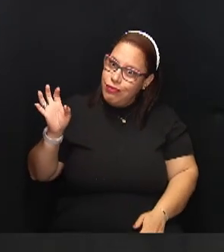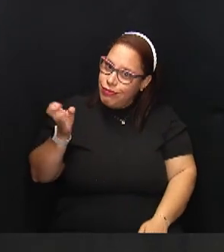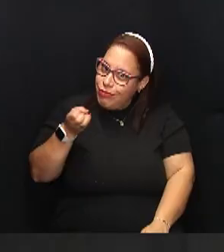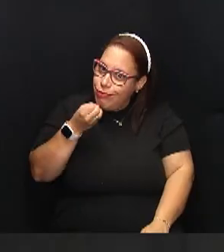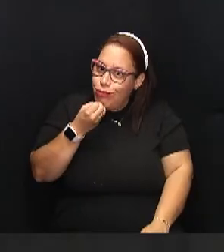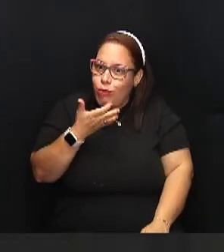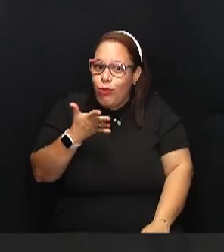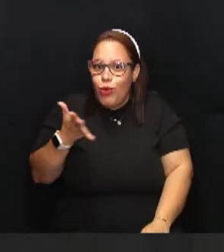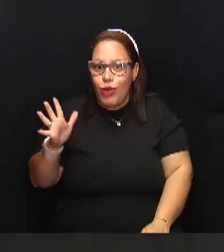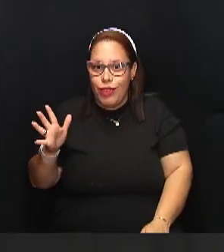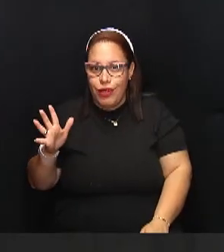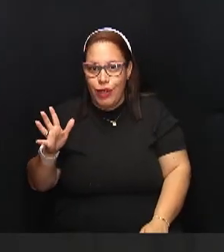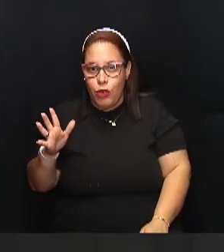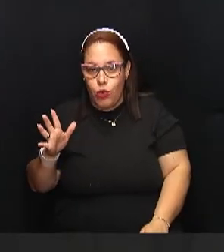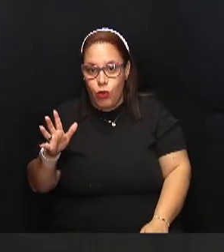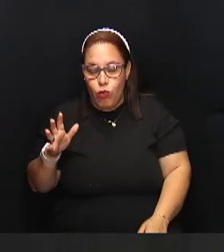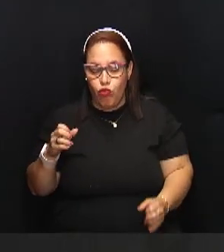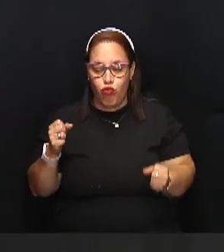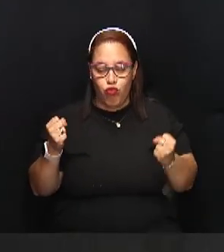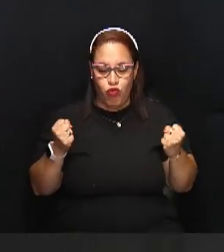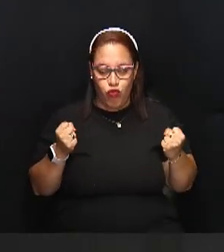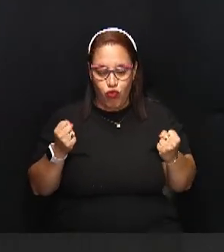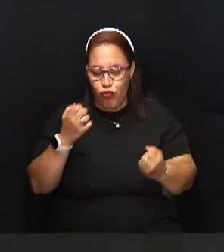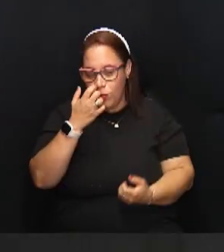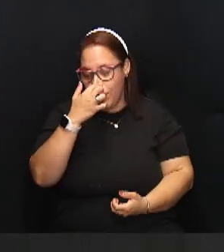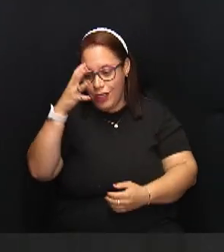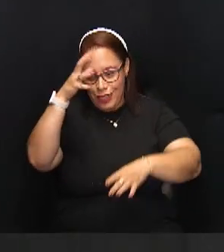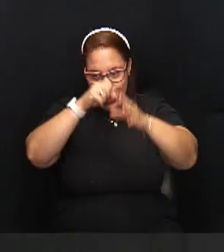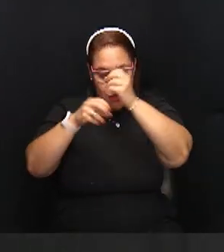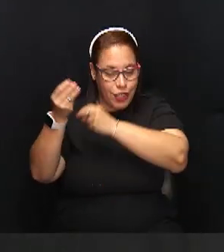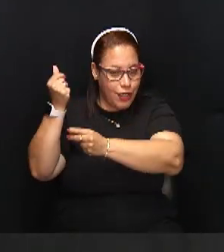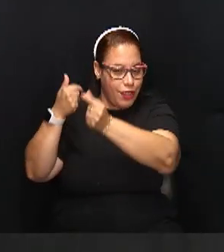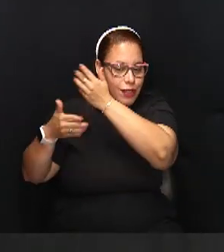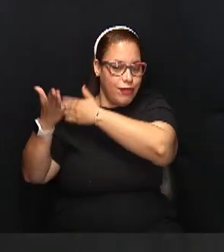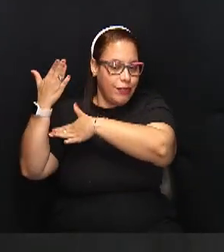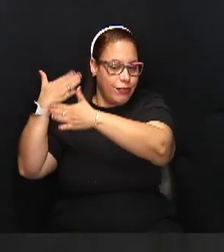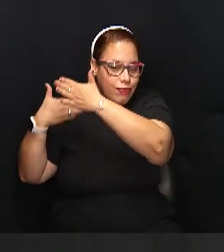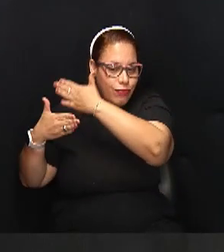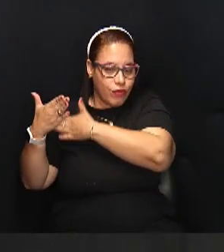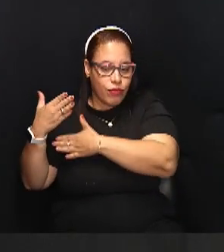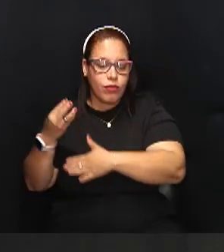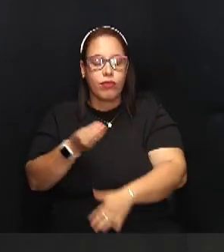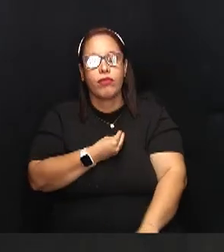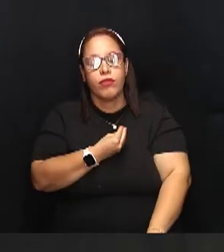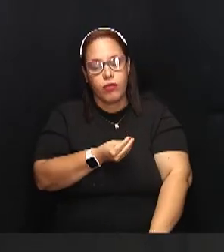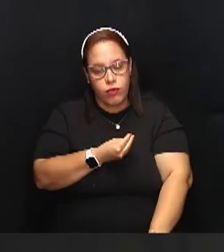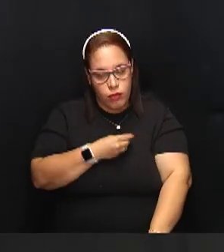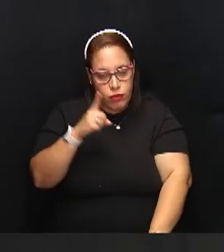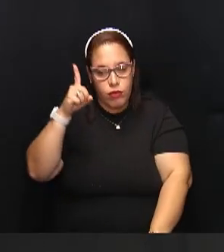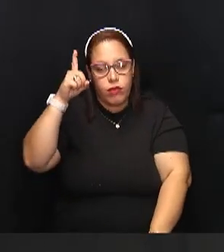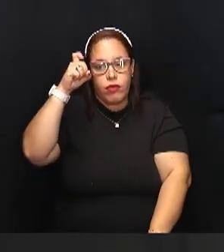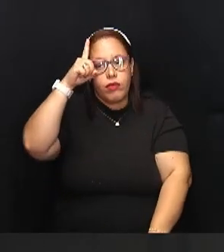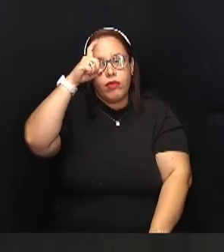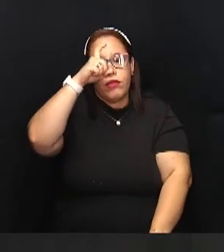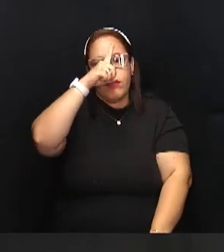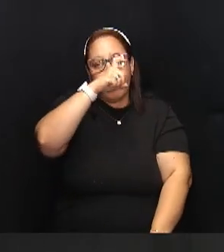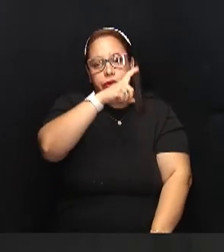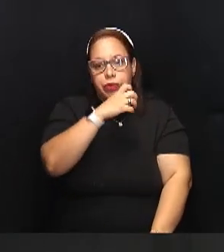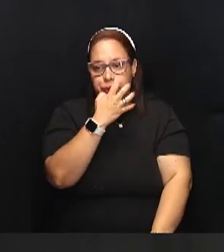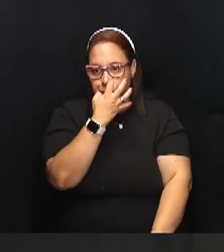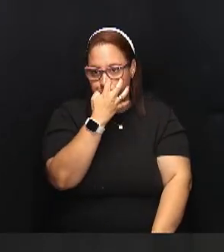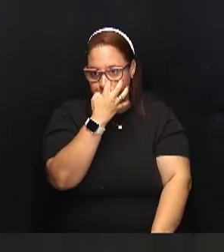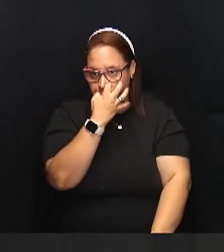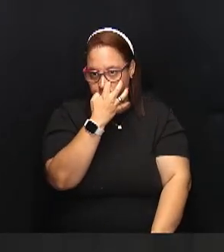não faz um bom marinheiro, né? Sim. Como nós aprendemos lá atrás, a gente tem que passar pelos momentos difíceis para que